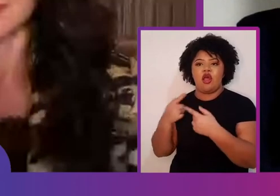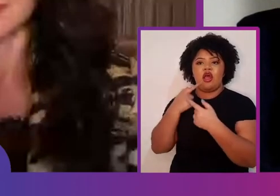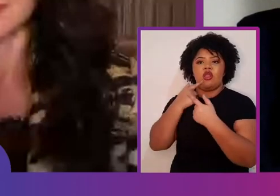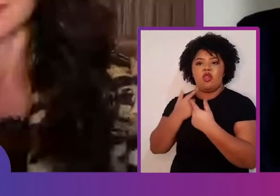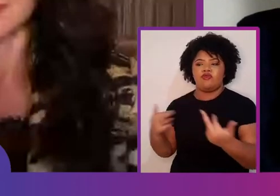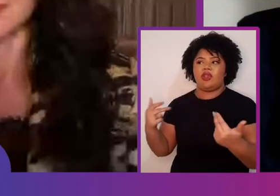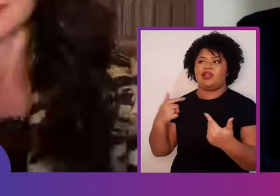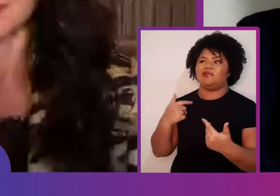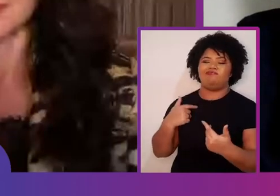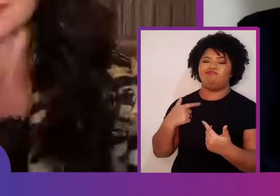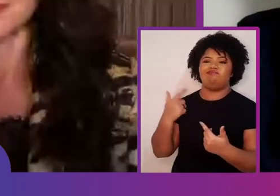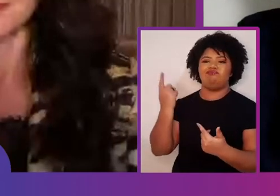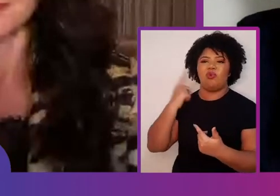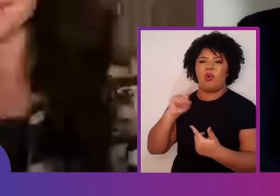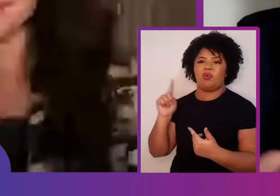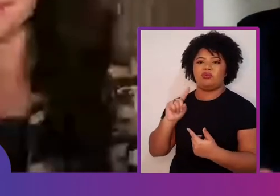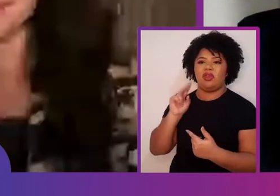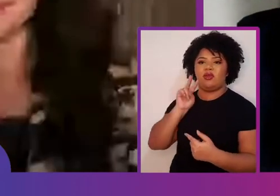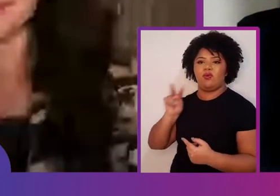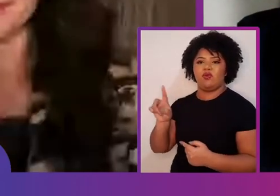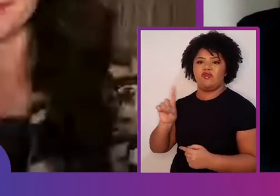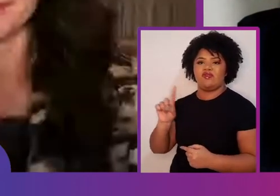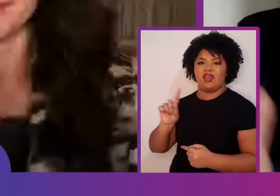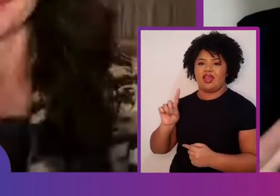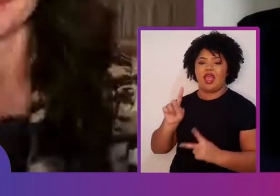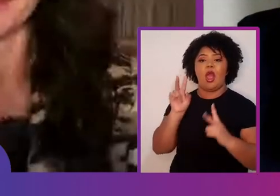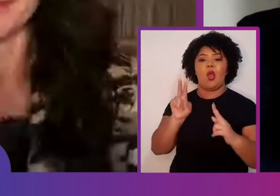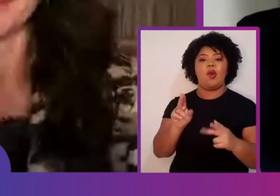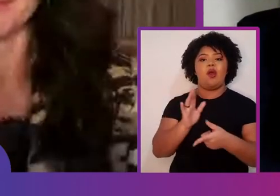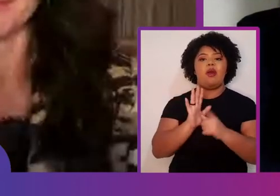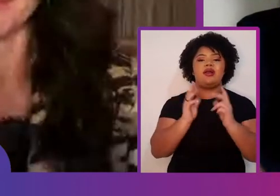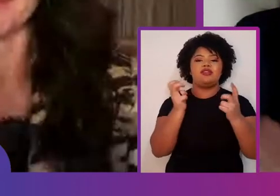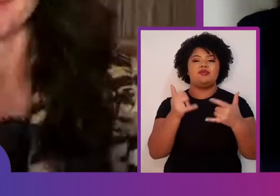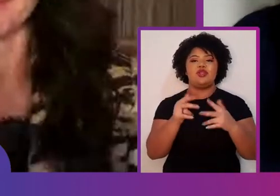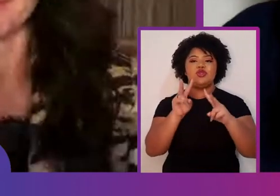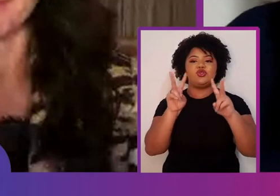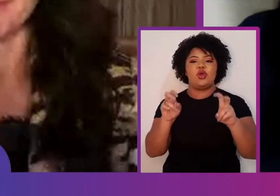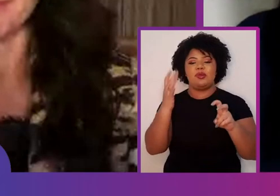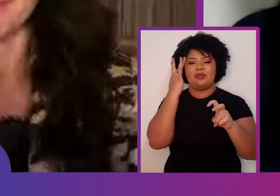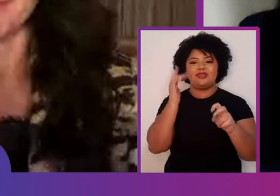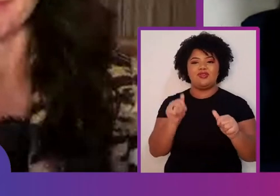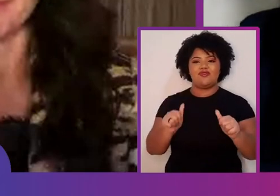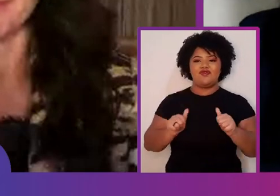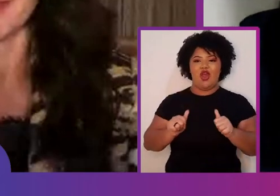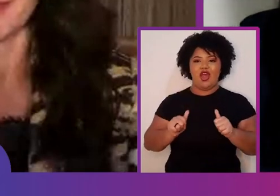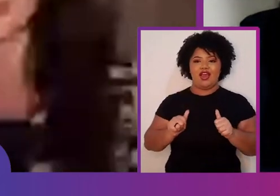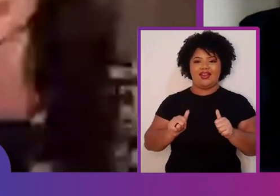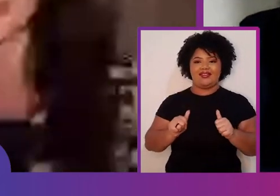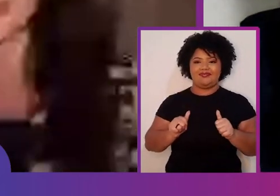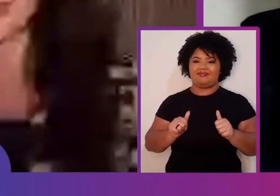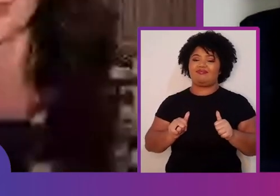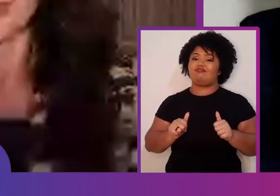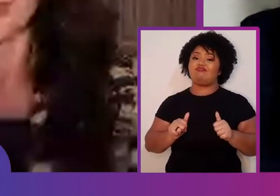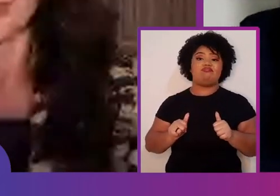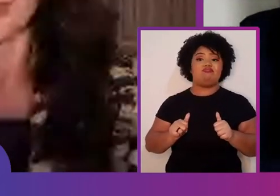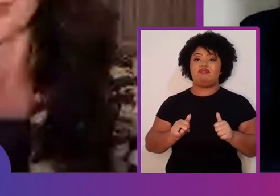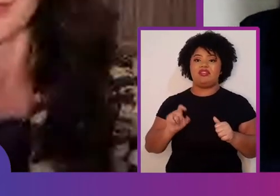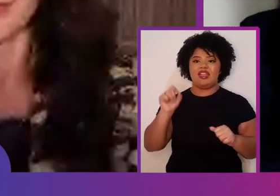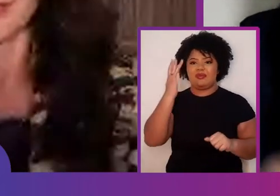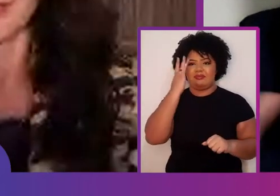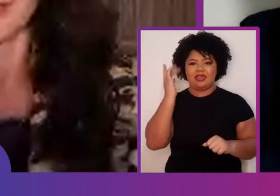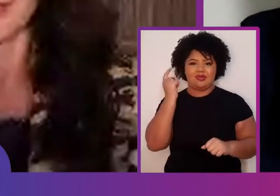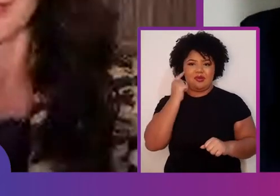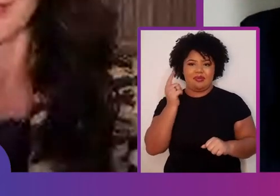estava comentando, que era o tal do isento, né? Do isentão. Ele é visto como alguém que fica tentando dar conta dos dois lados. Você não